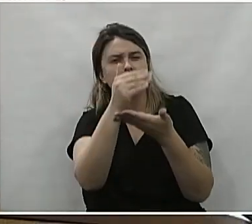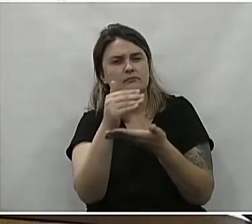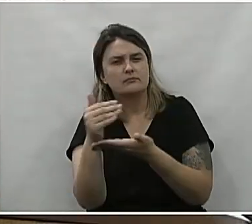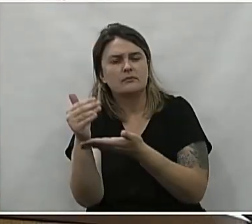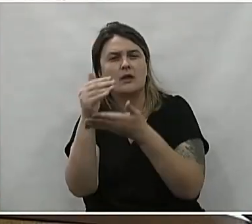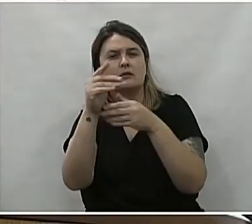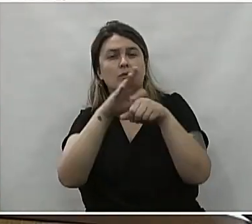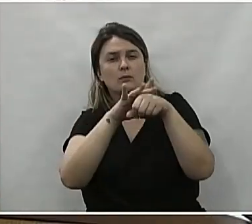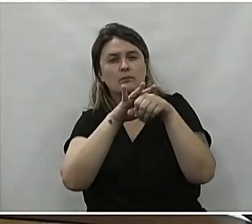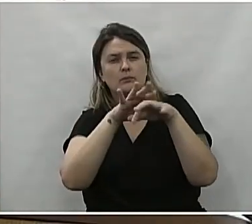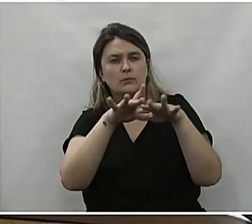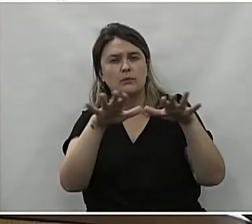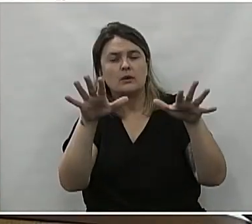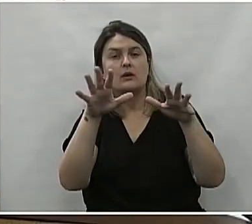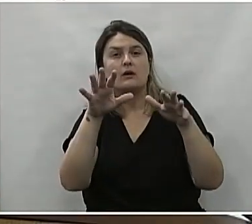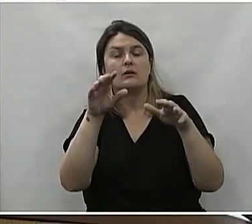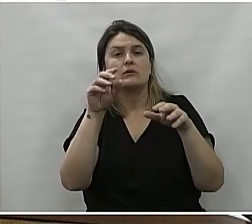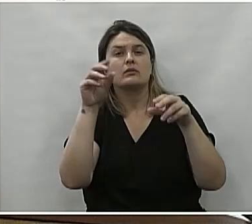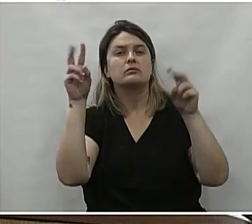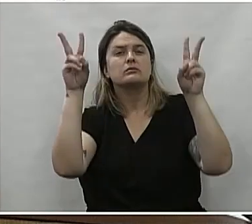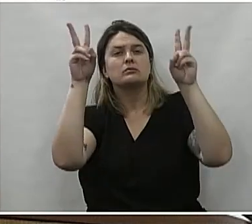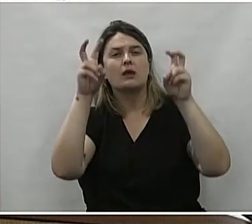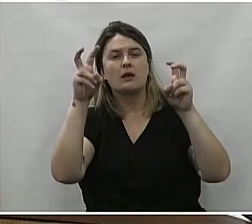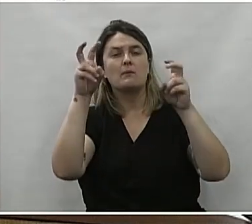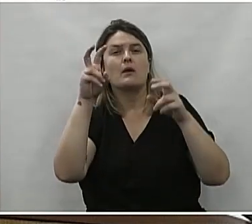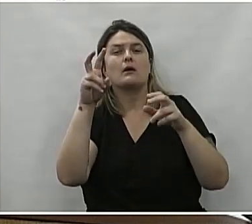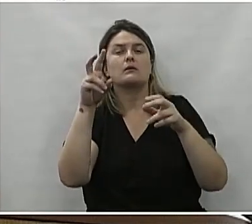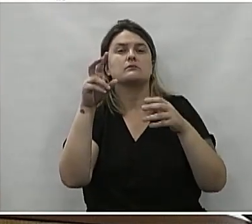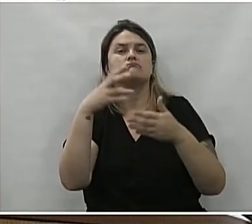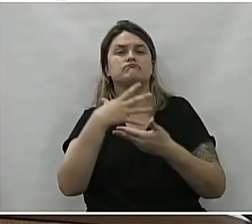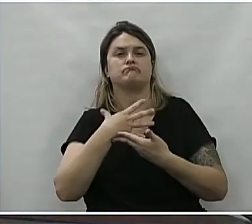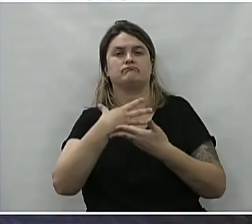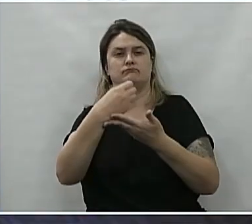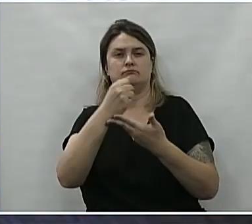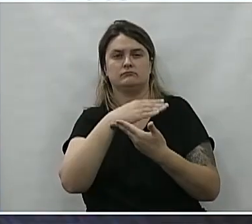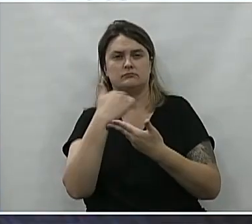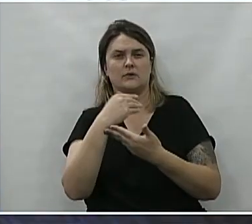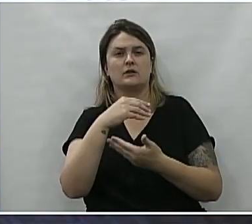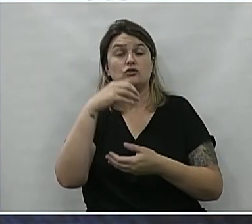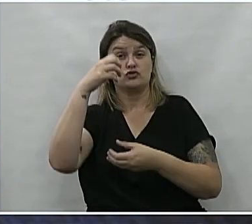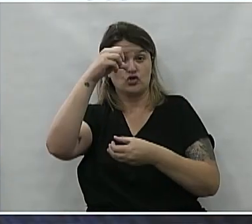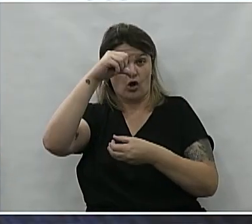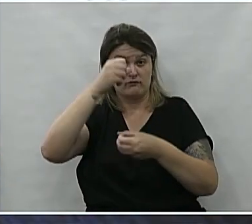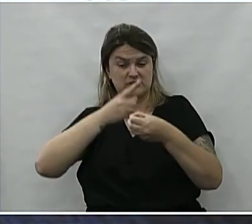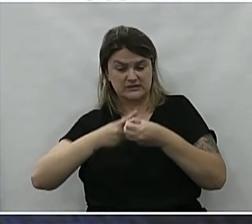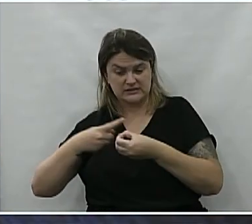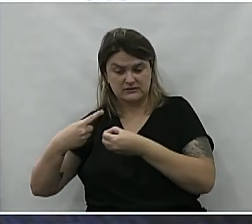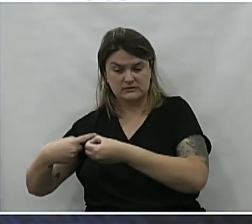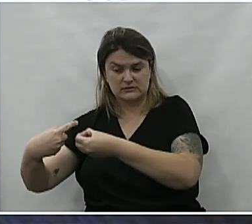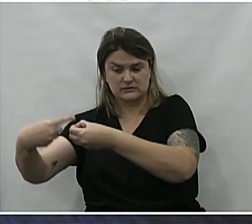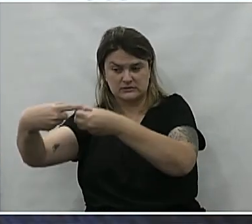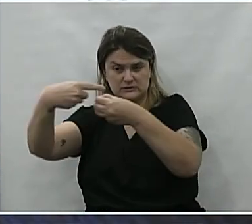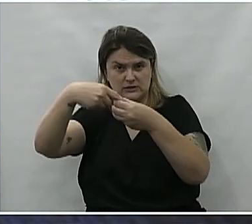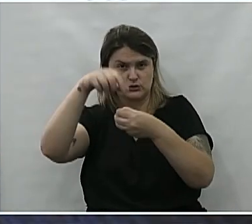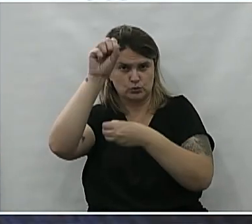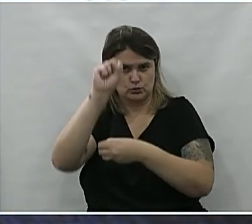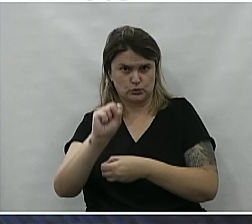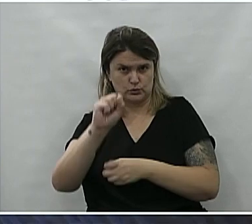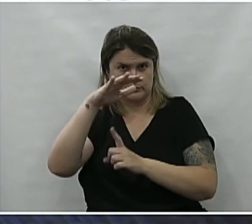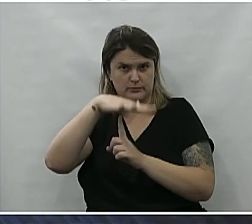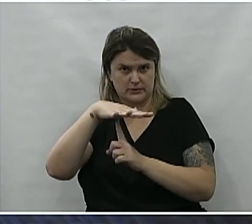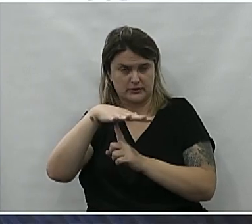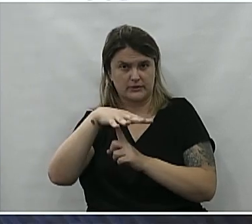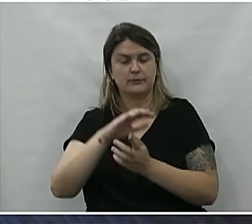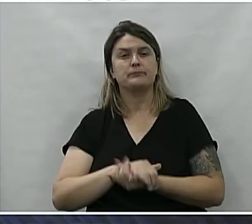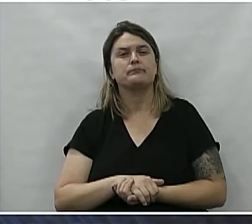Análise epidemiológica Dos casos de suicídio No centro-sul Do estado do Paraná Então Os nove municípios Da Ansulpar Para